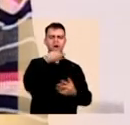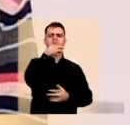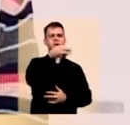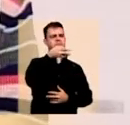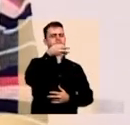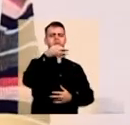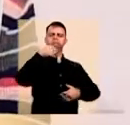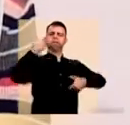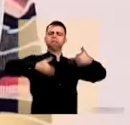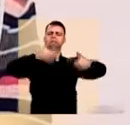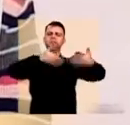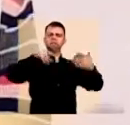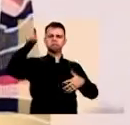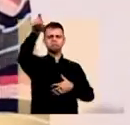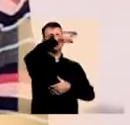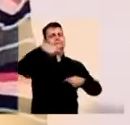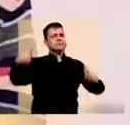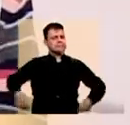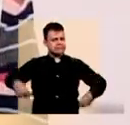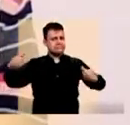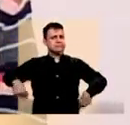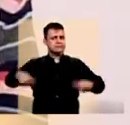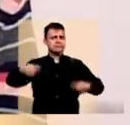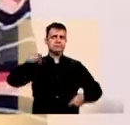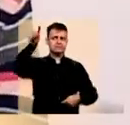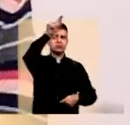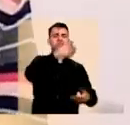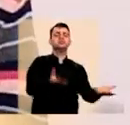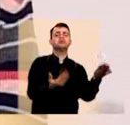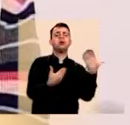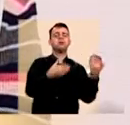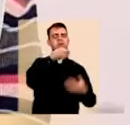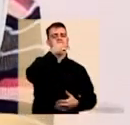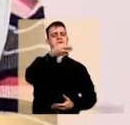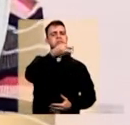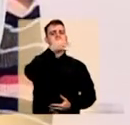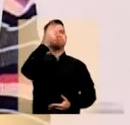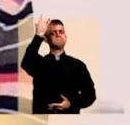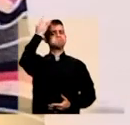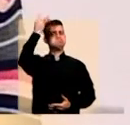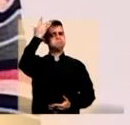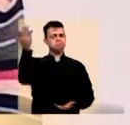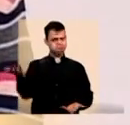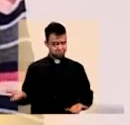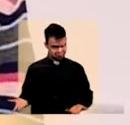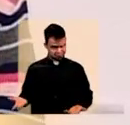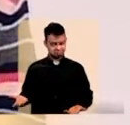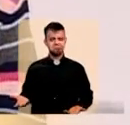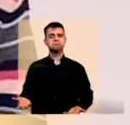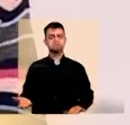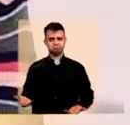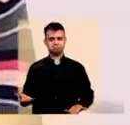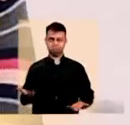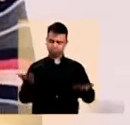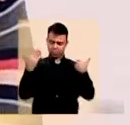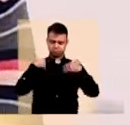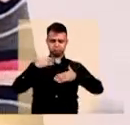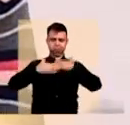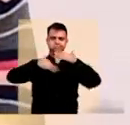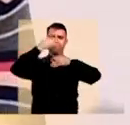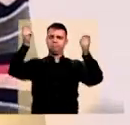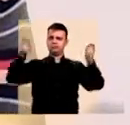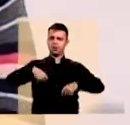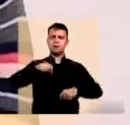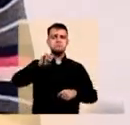está precisando. Está precisando daquele jovem crítico que ajuda na construção. Porque se ele não